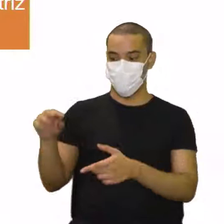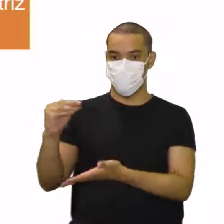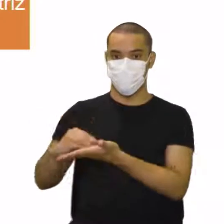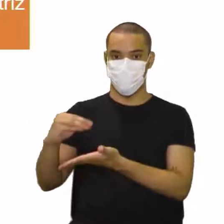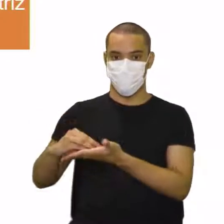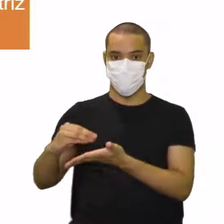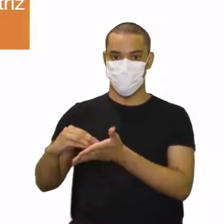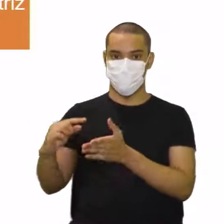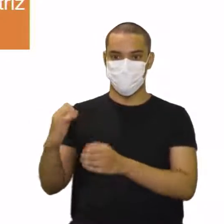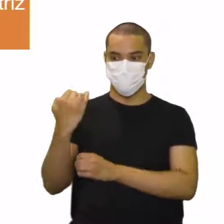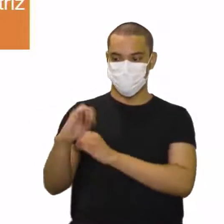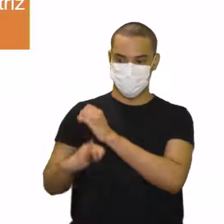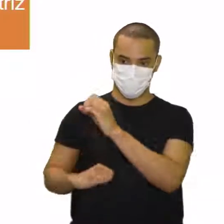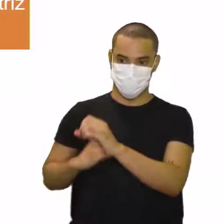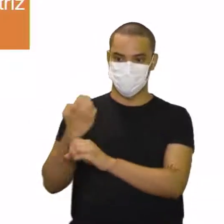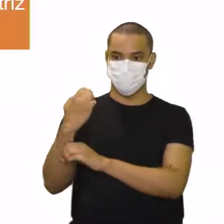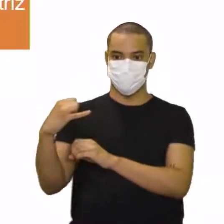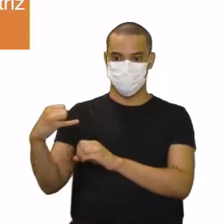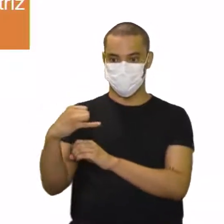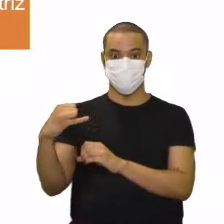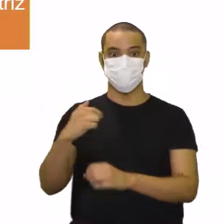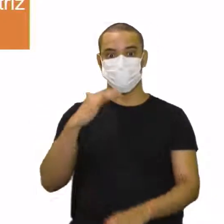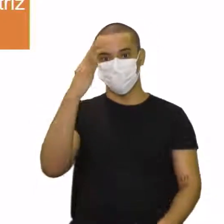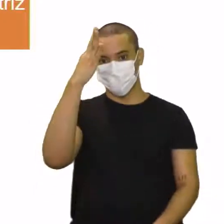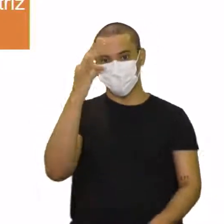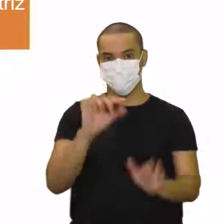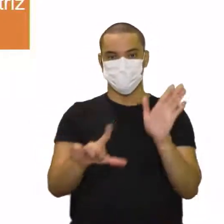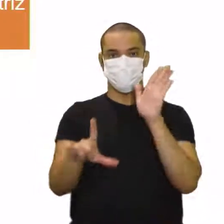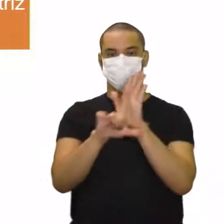elétron. Entender a lei de Faraday,